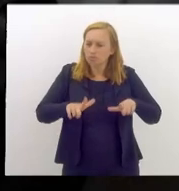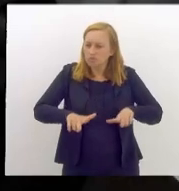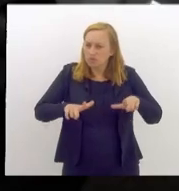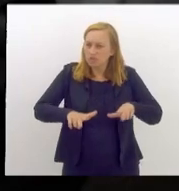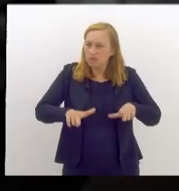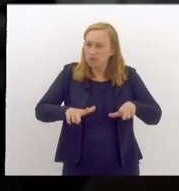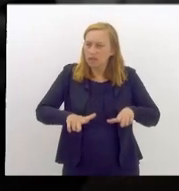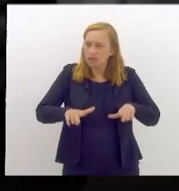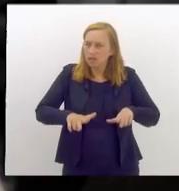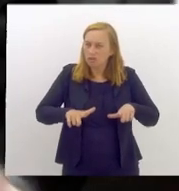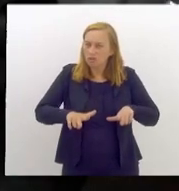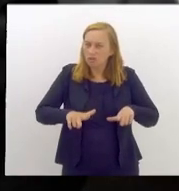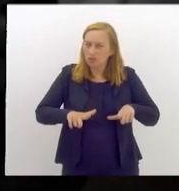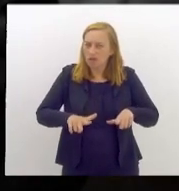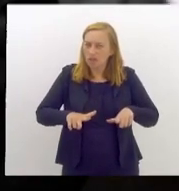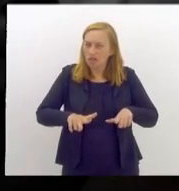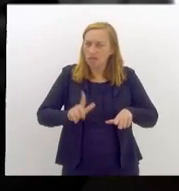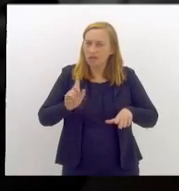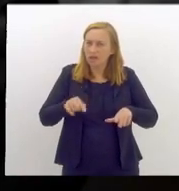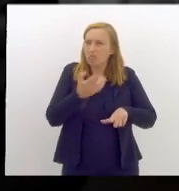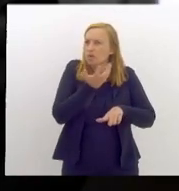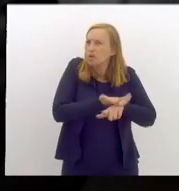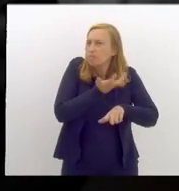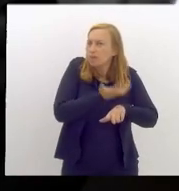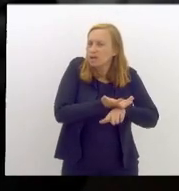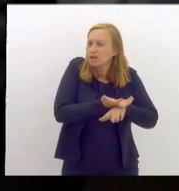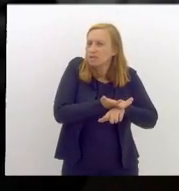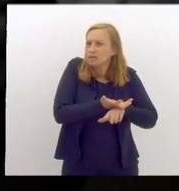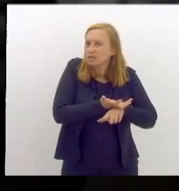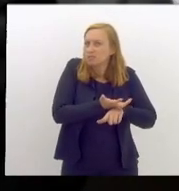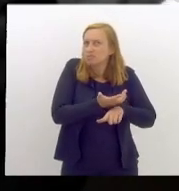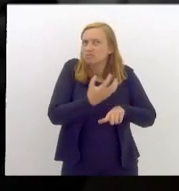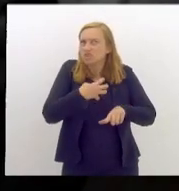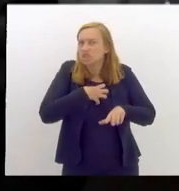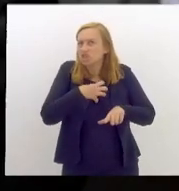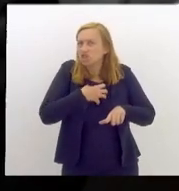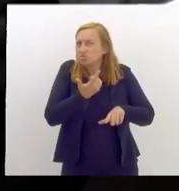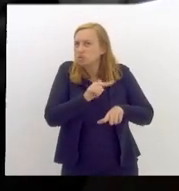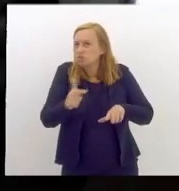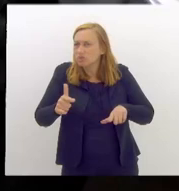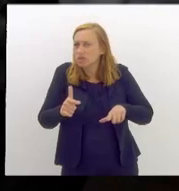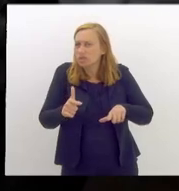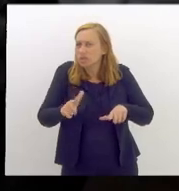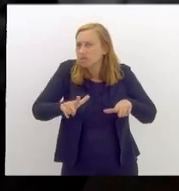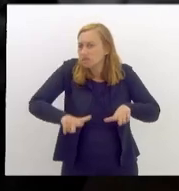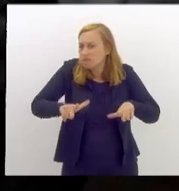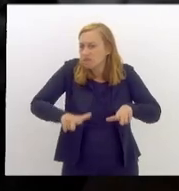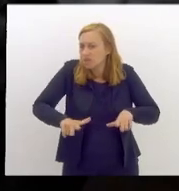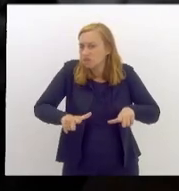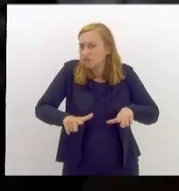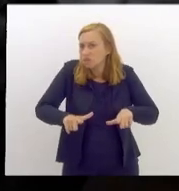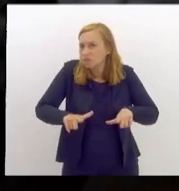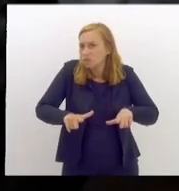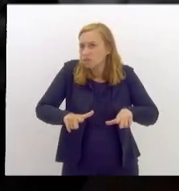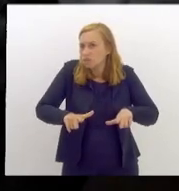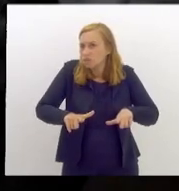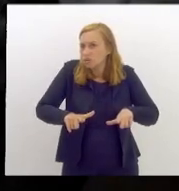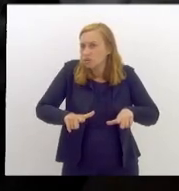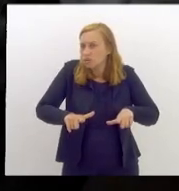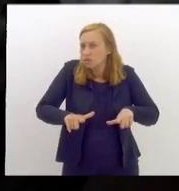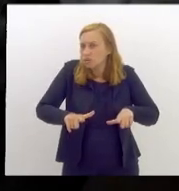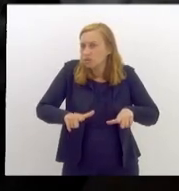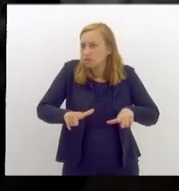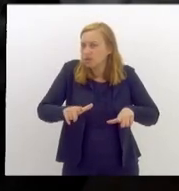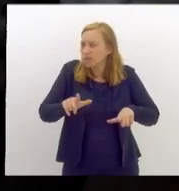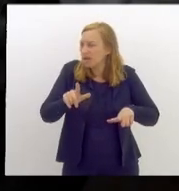que é uma praça não faz o menor sentido este terreno Uno que tem o buraco